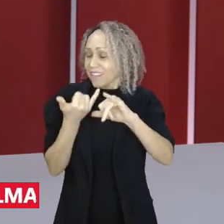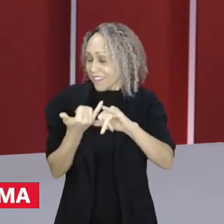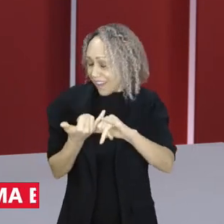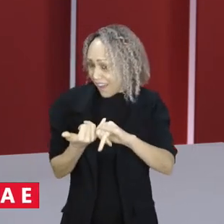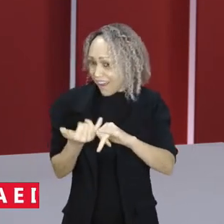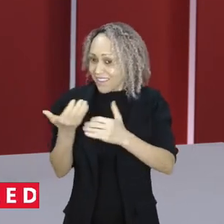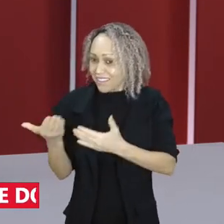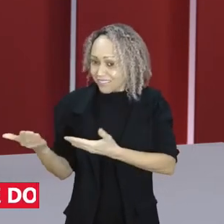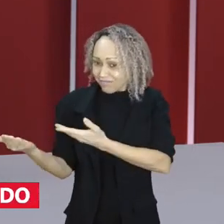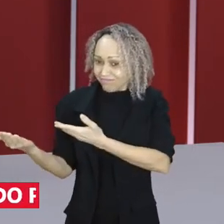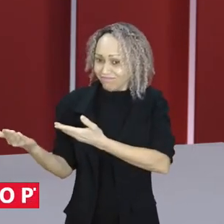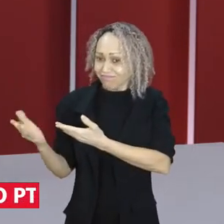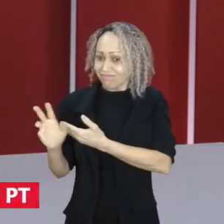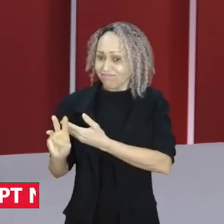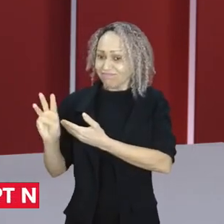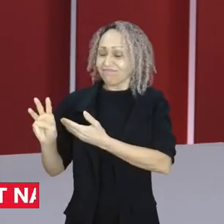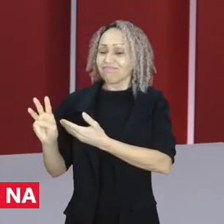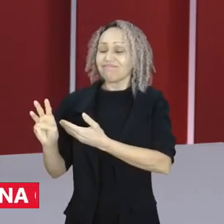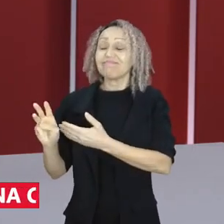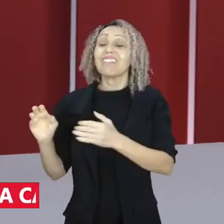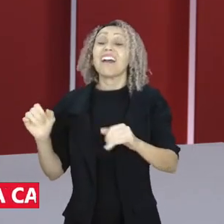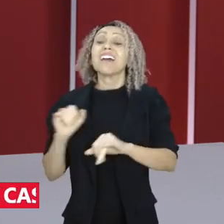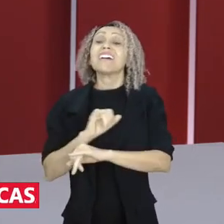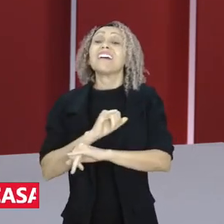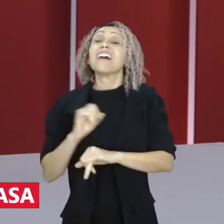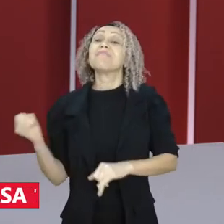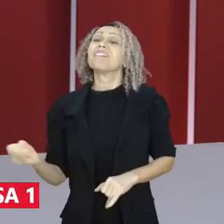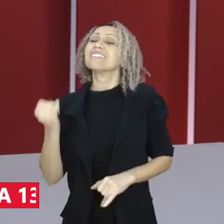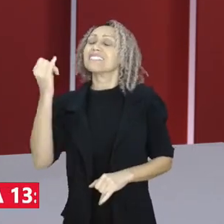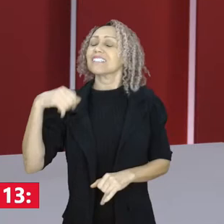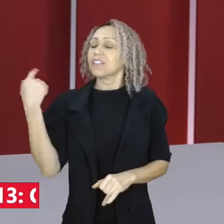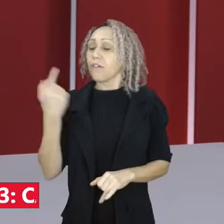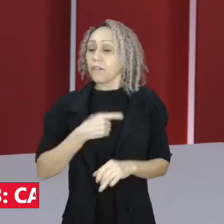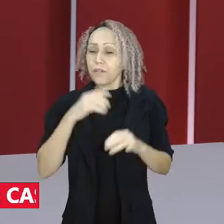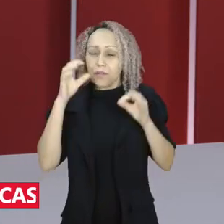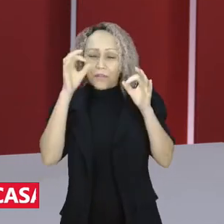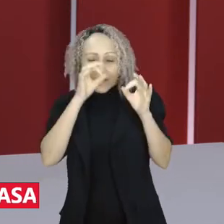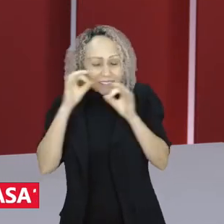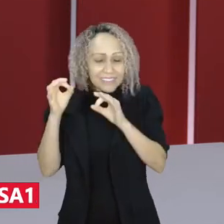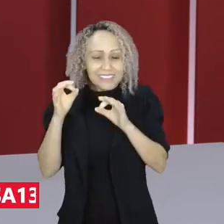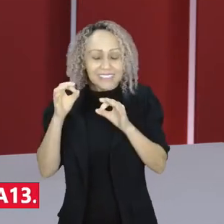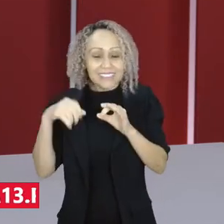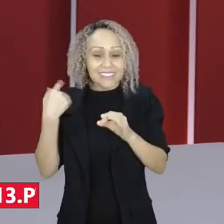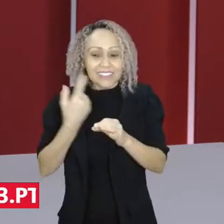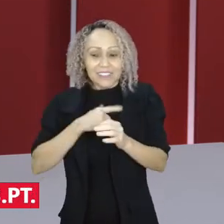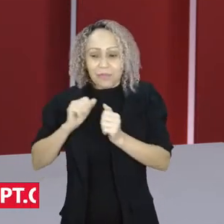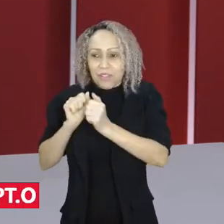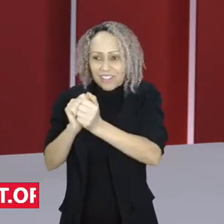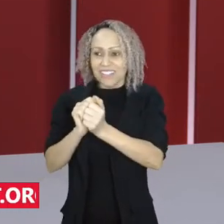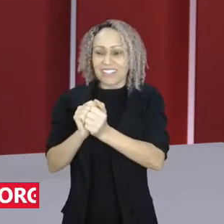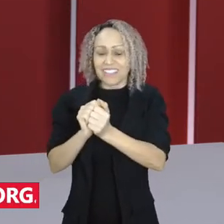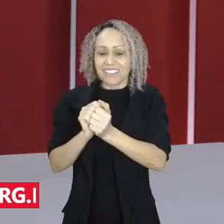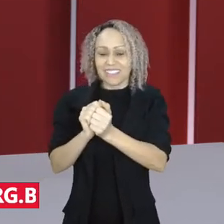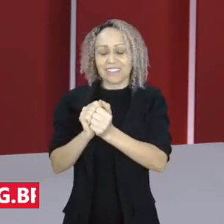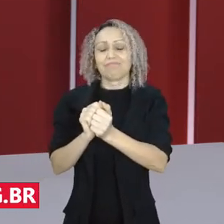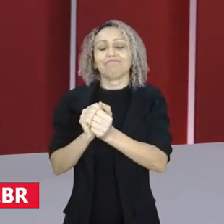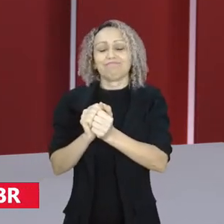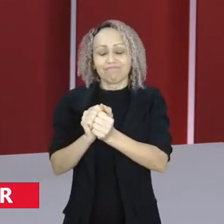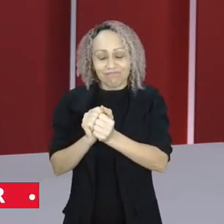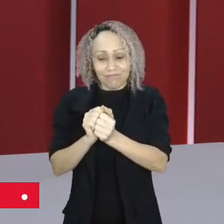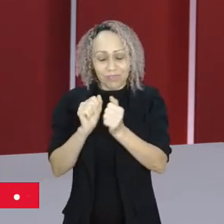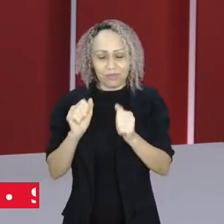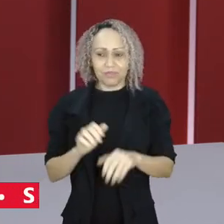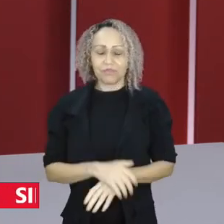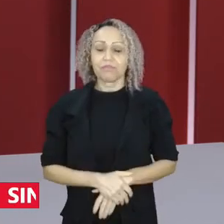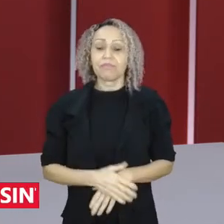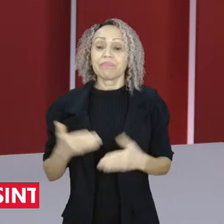pt.org.br importante que a gente fique conectado sintonizado fique todo mundo junto aí na mesma frequência e